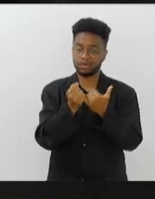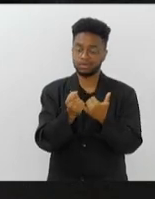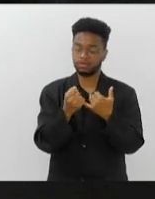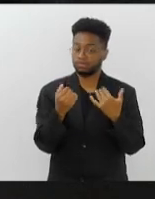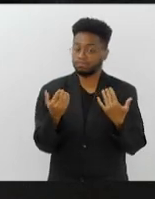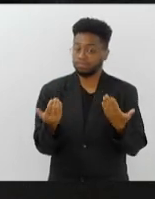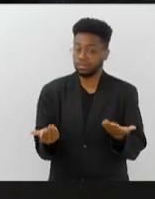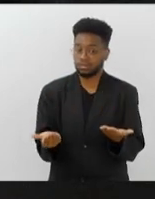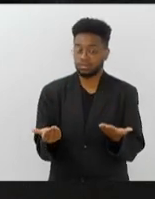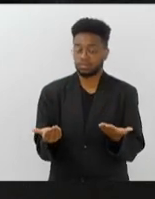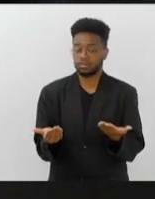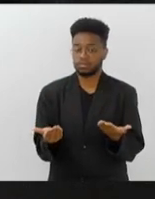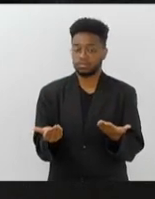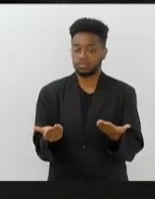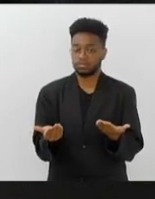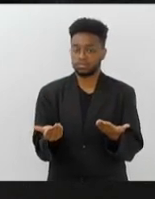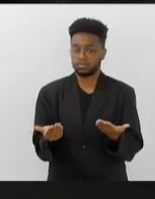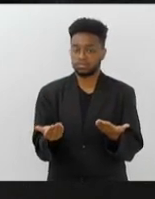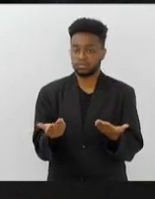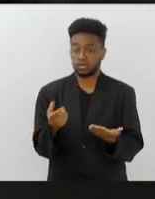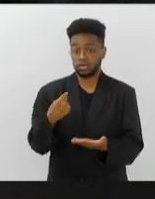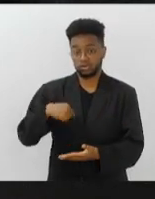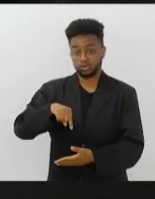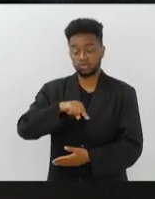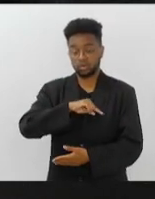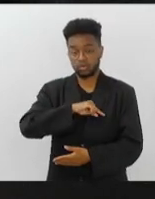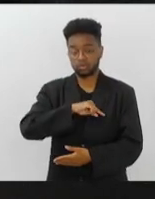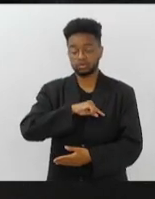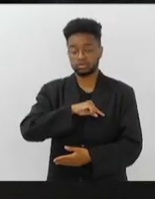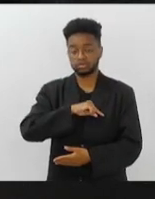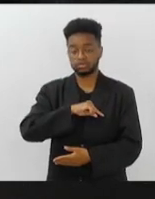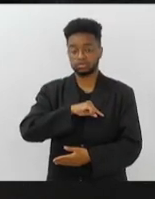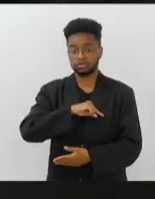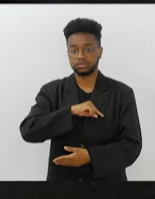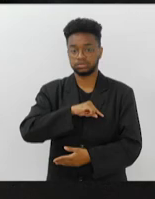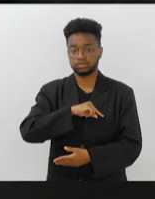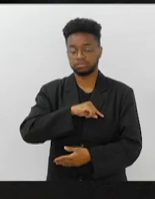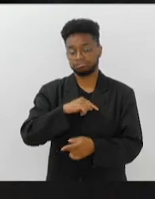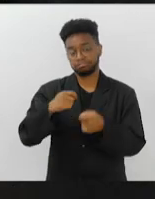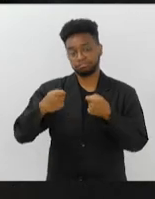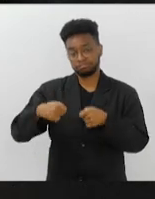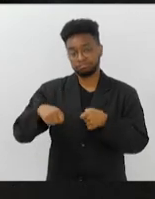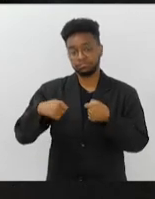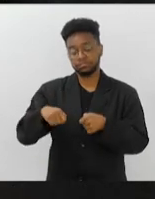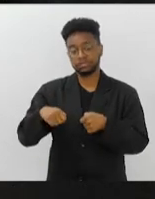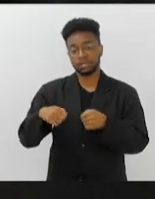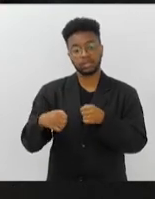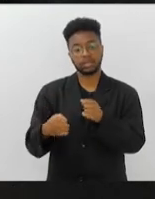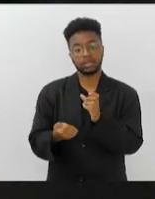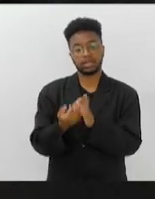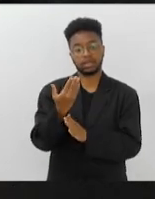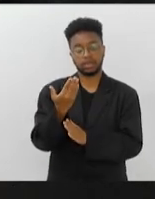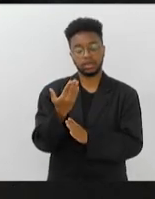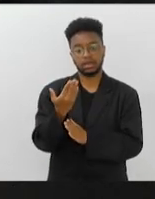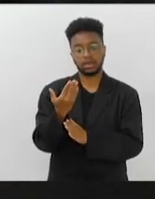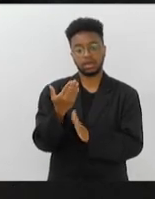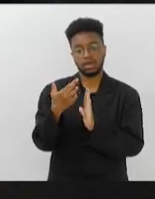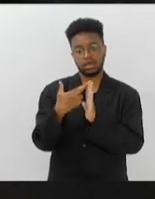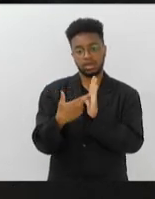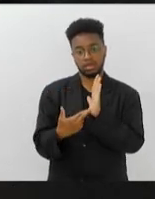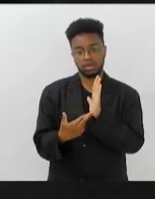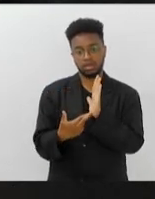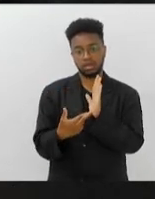Então, nós é que devíamos, né, estabelecer uma regra